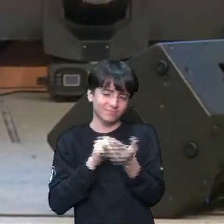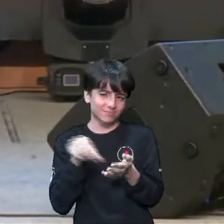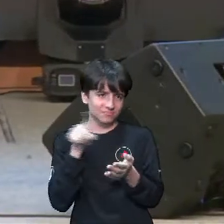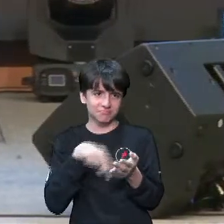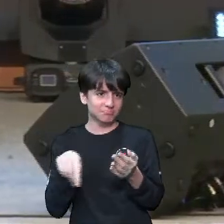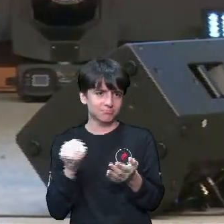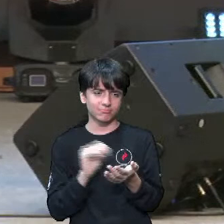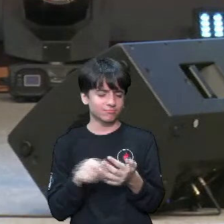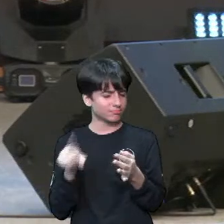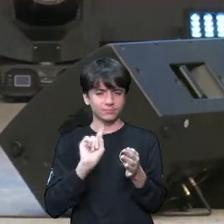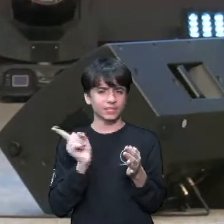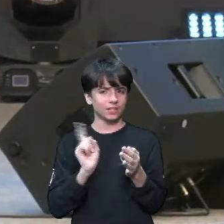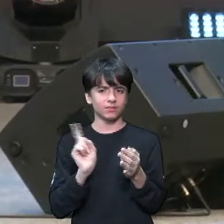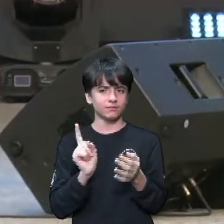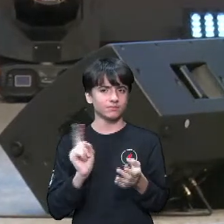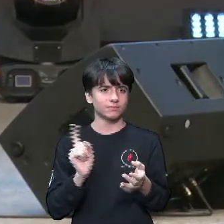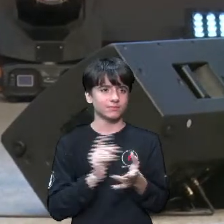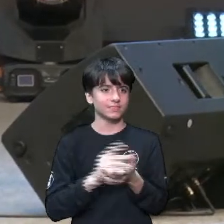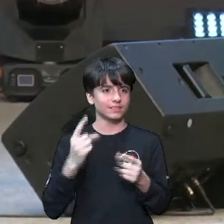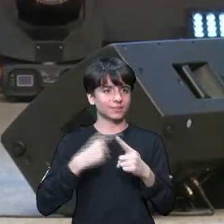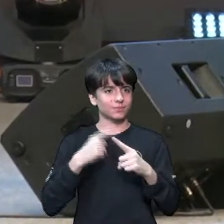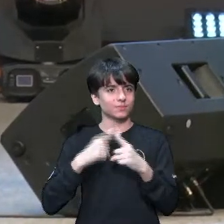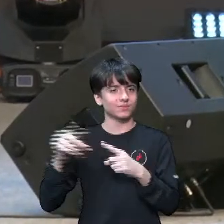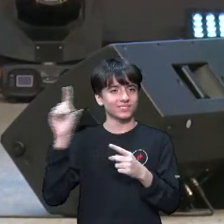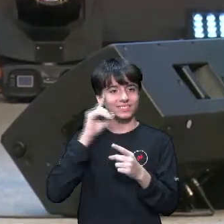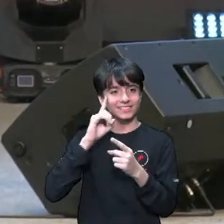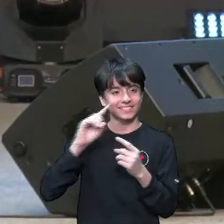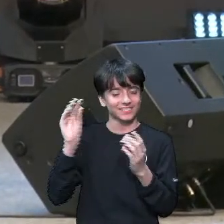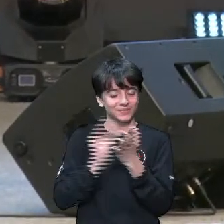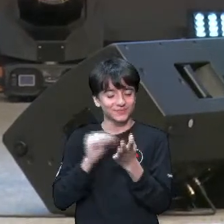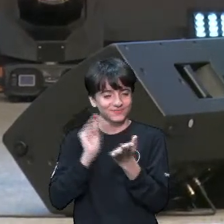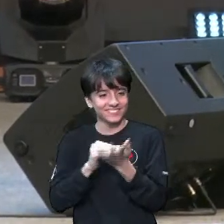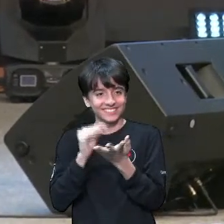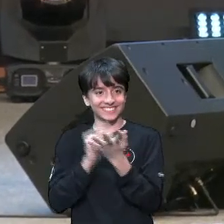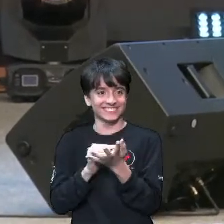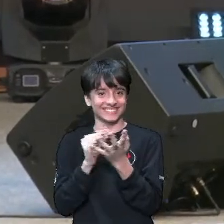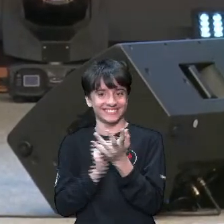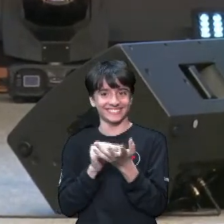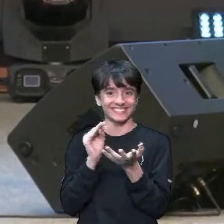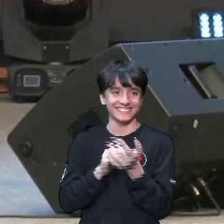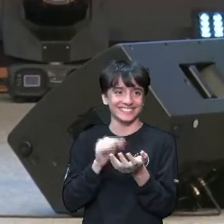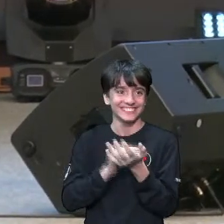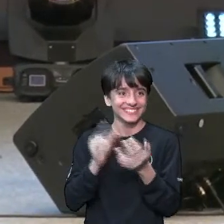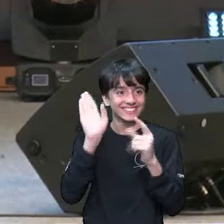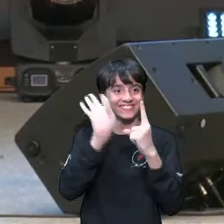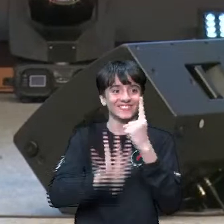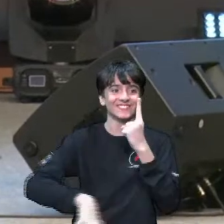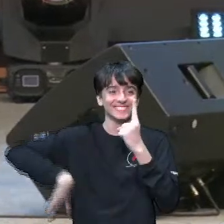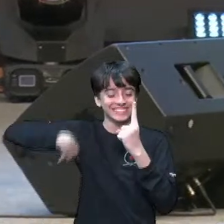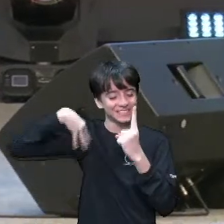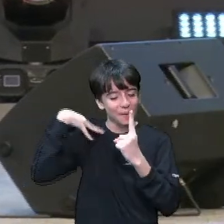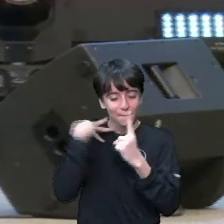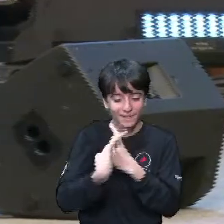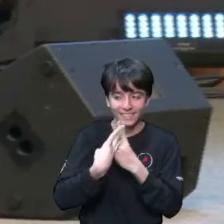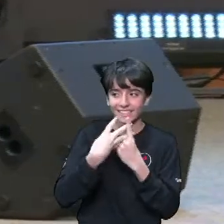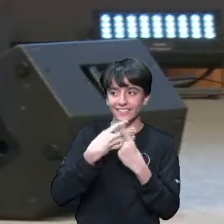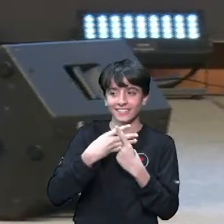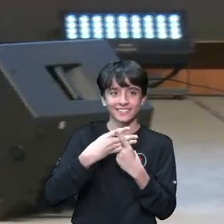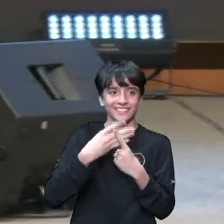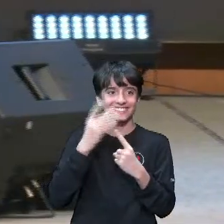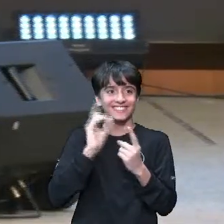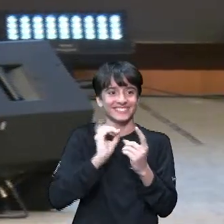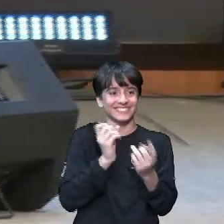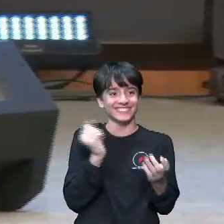não vai deixar faltar nada para você, Deus vai multiplicar. Nosso Deus não é o Deus que divide, é o Deus que multiplica. É o Deus que faz